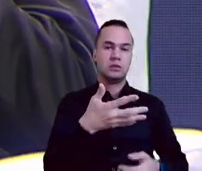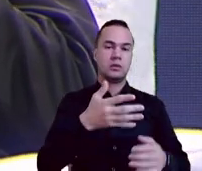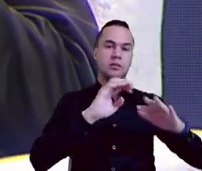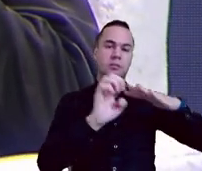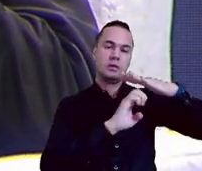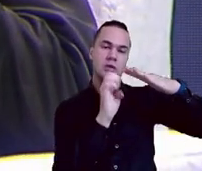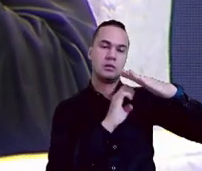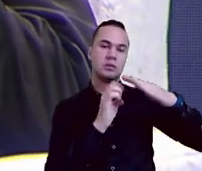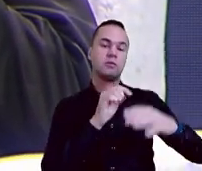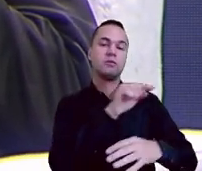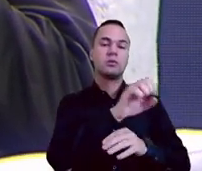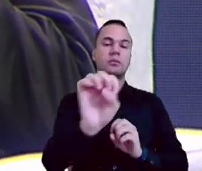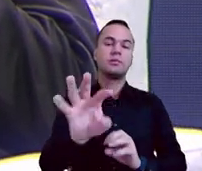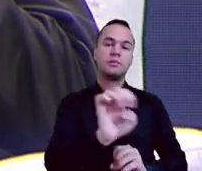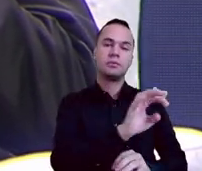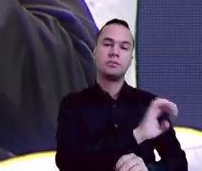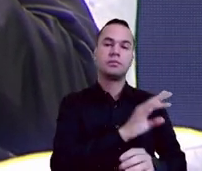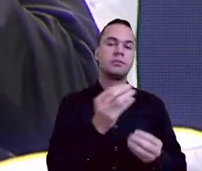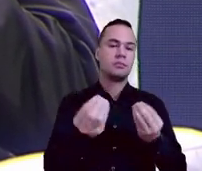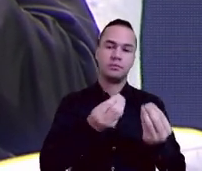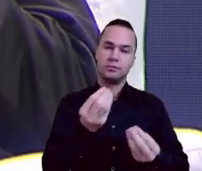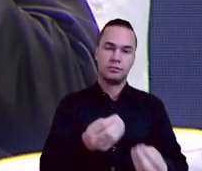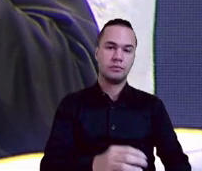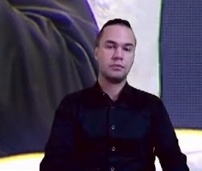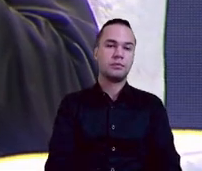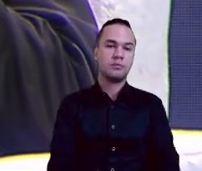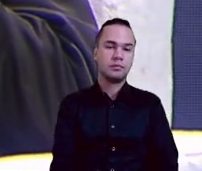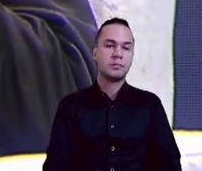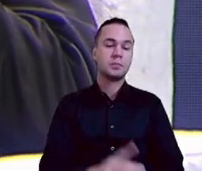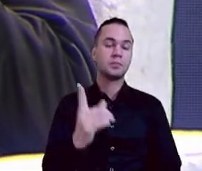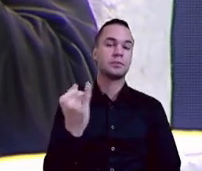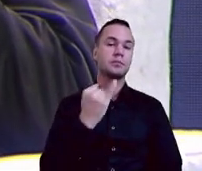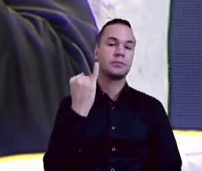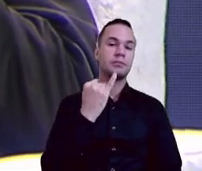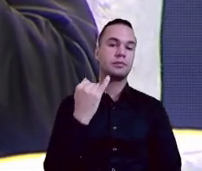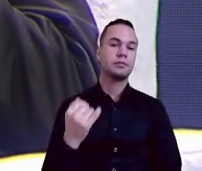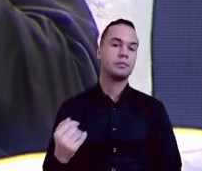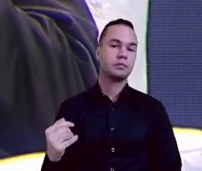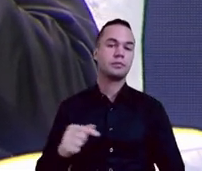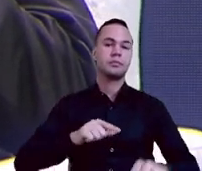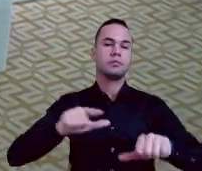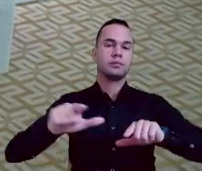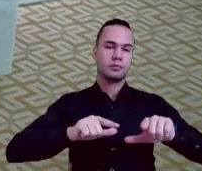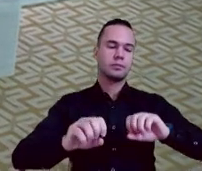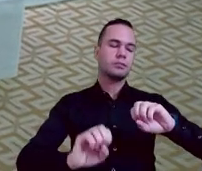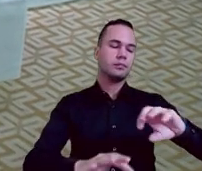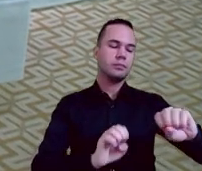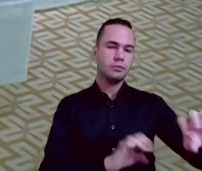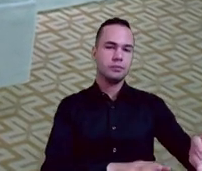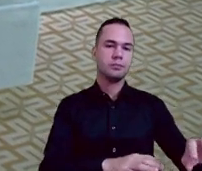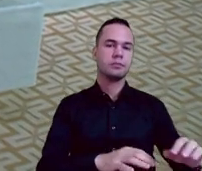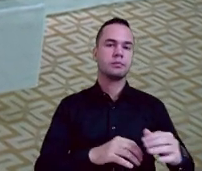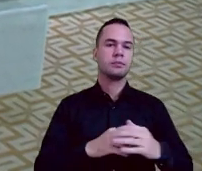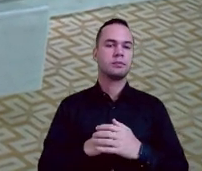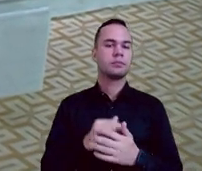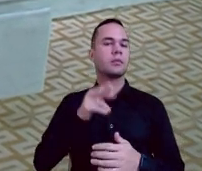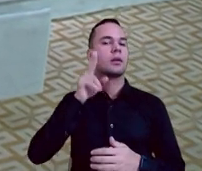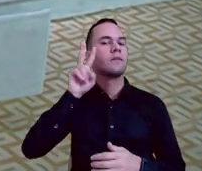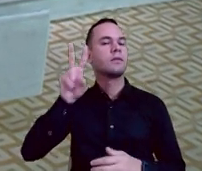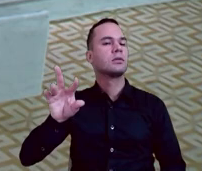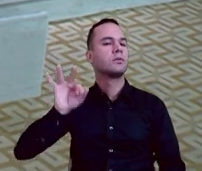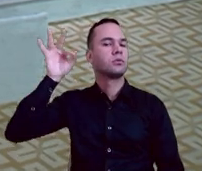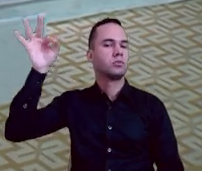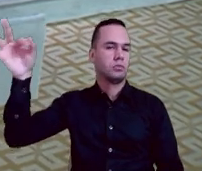educando também investidores qualquer importância desse desse trabalho de educação de visão de longo prazo